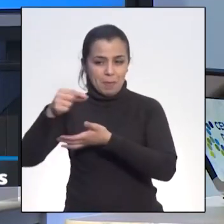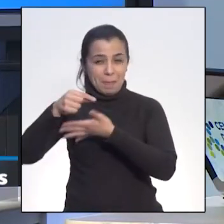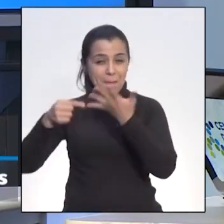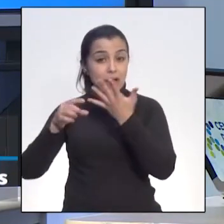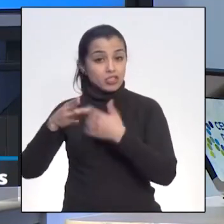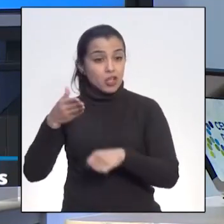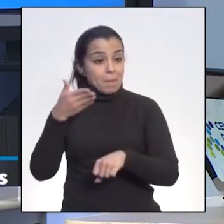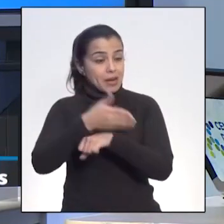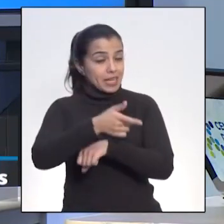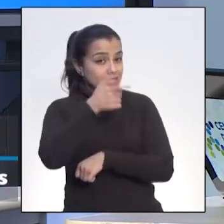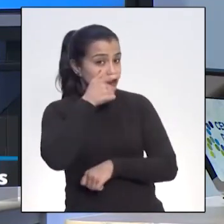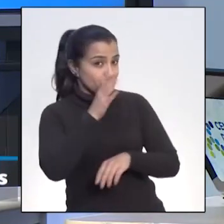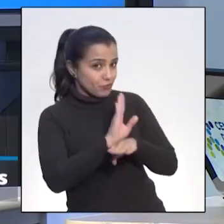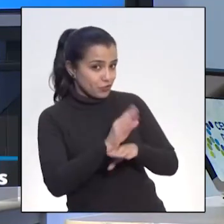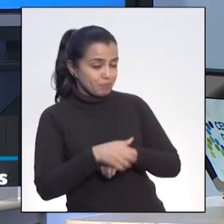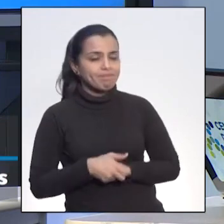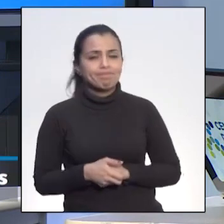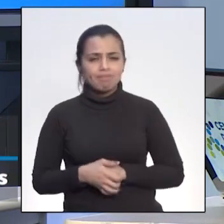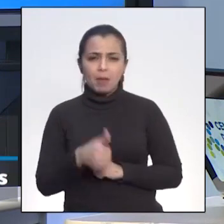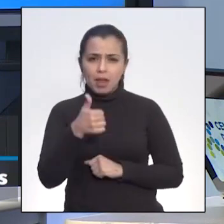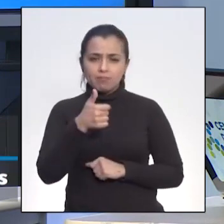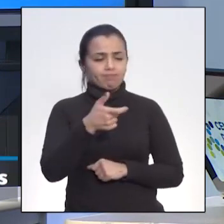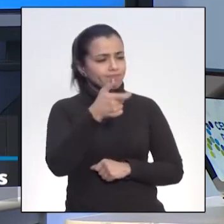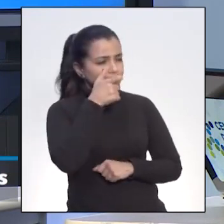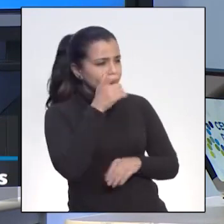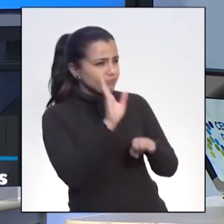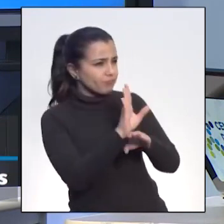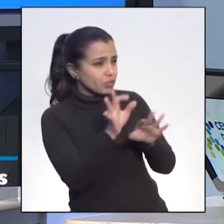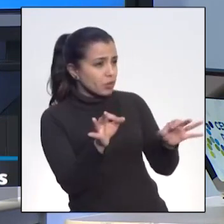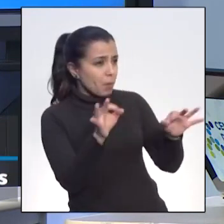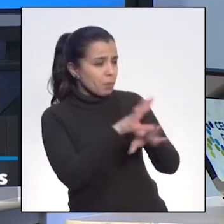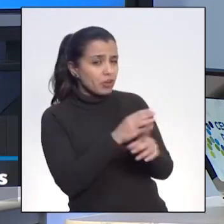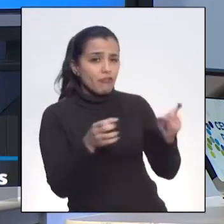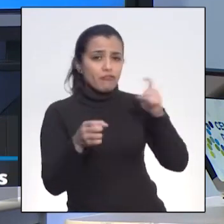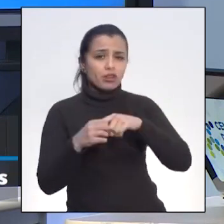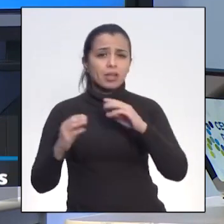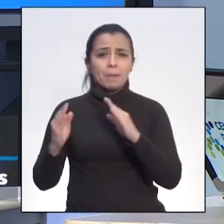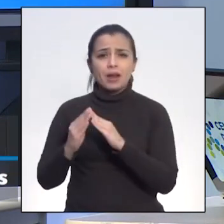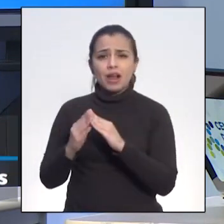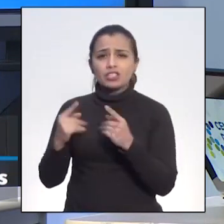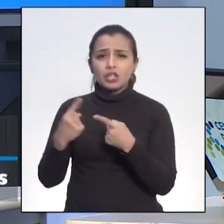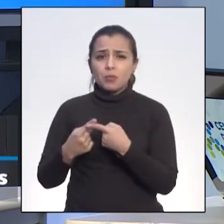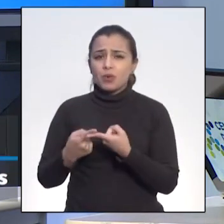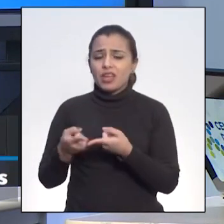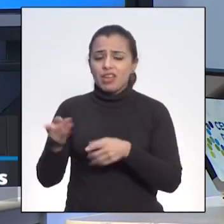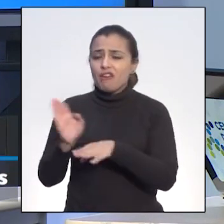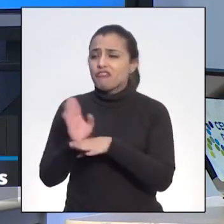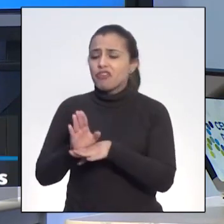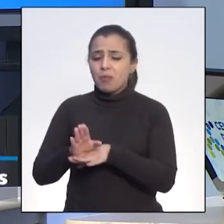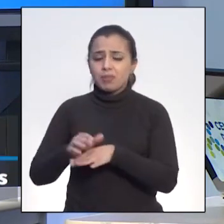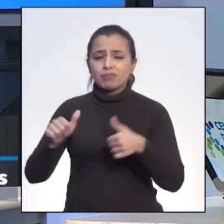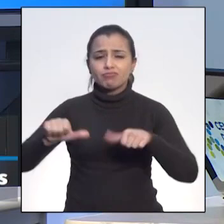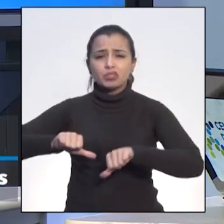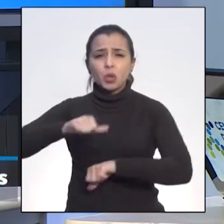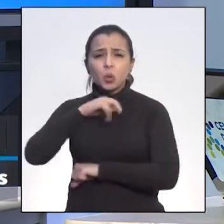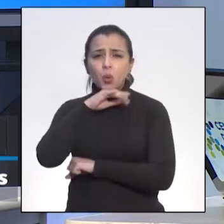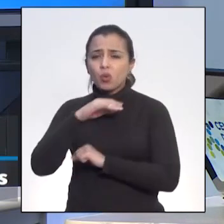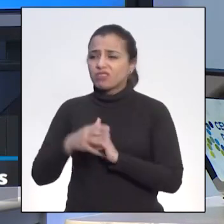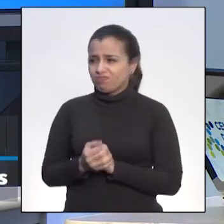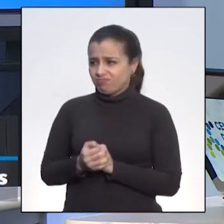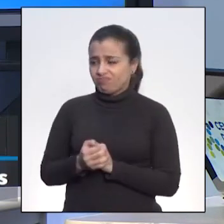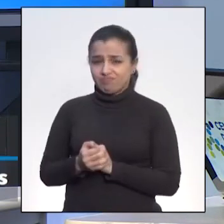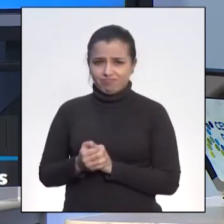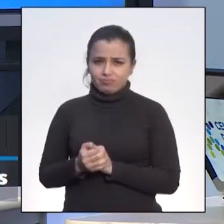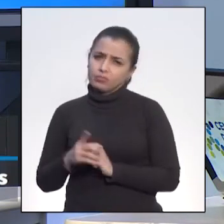vai, assiste ao filme e volta para casa triste porque o filme não é bom? Não pode, você tem que ter